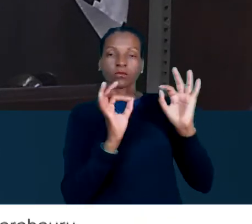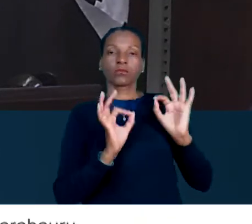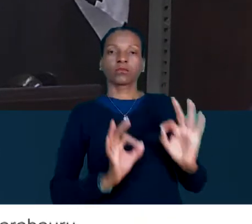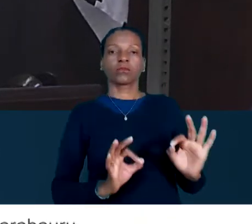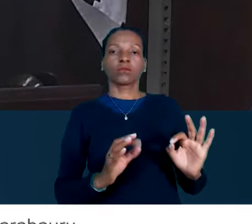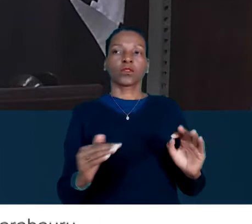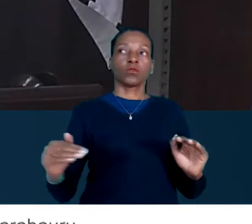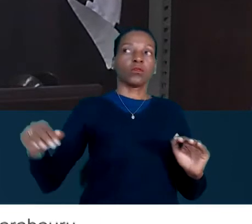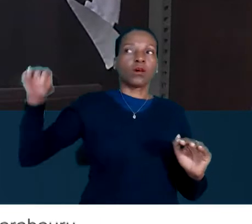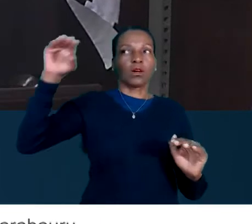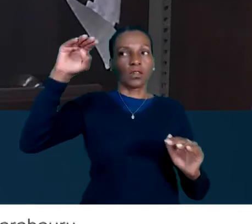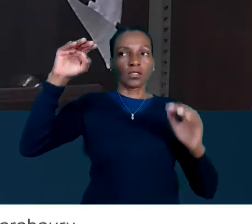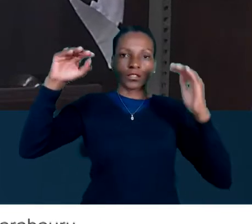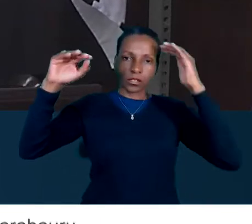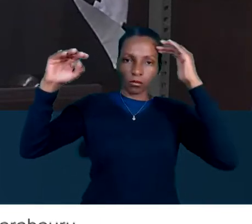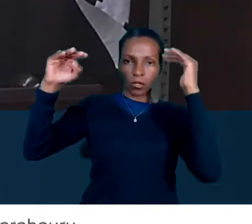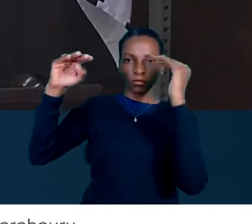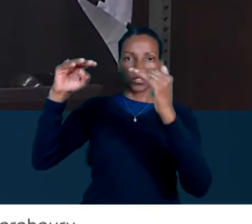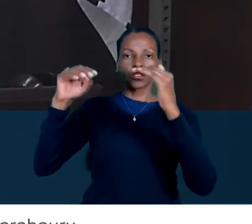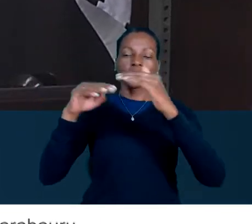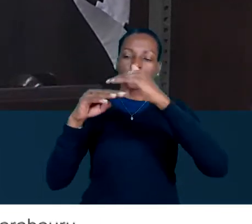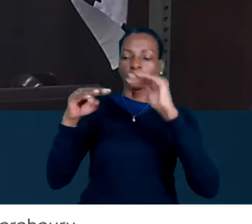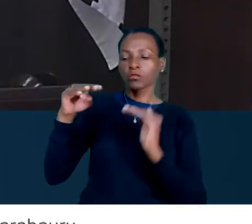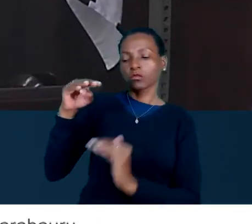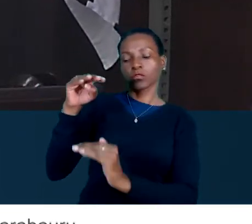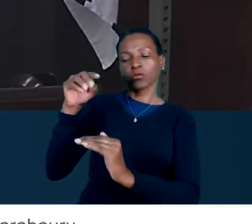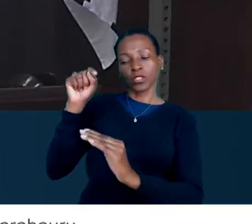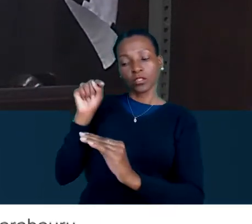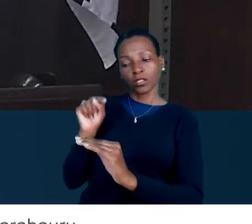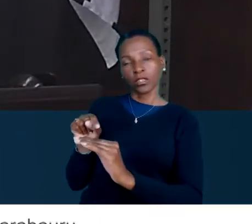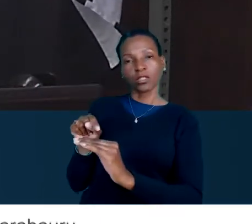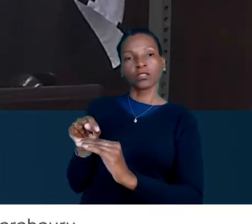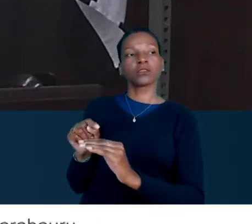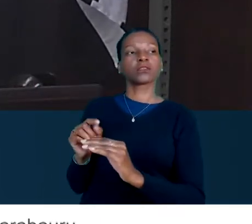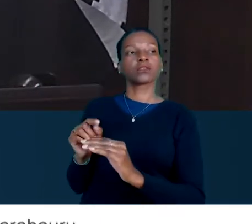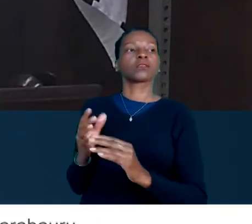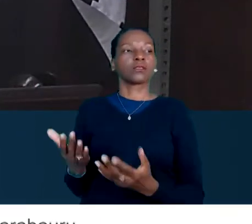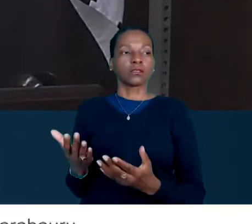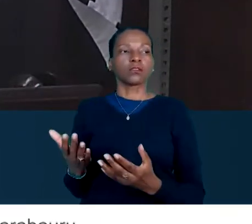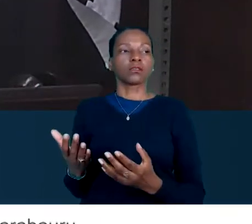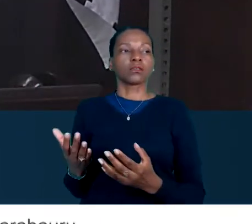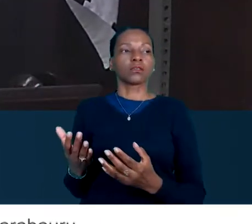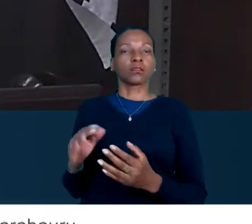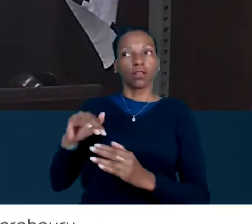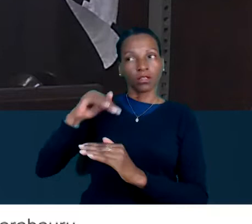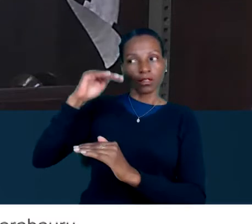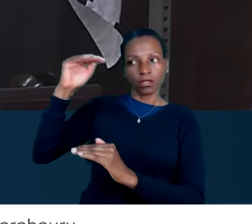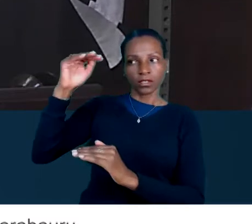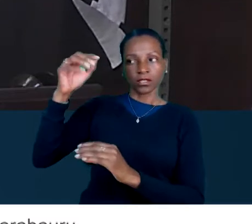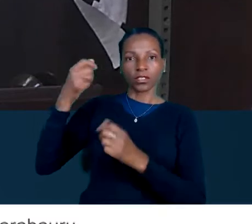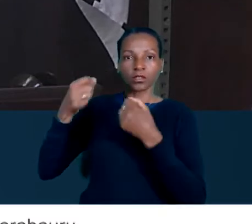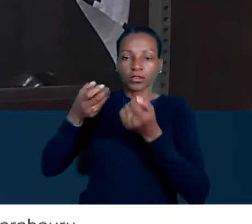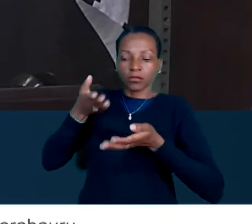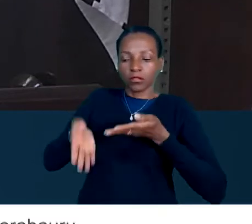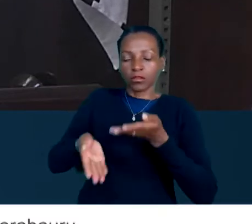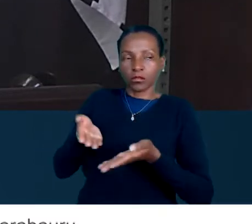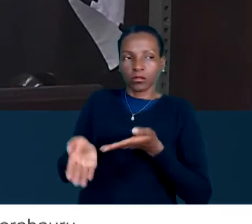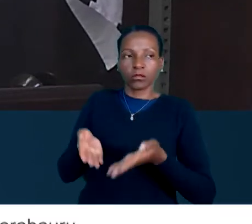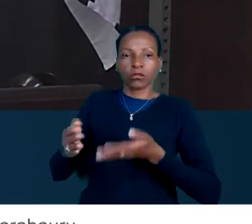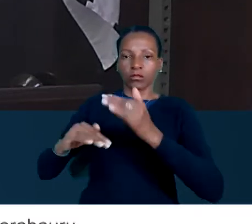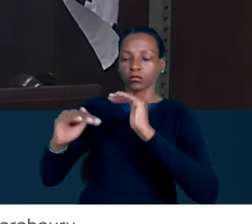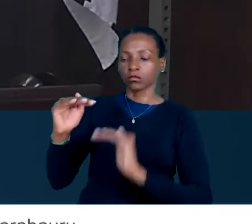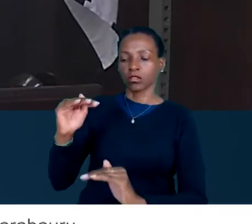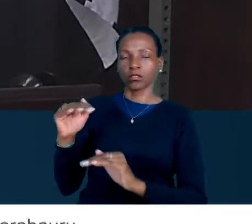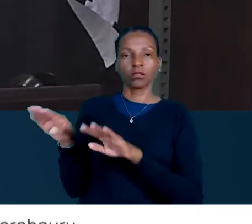por sua vez que o superior ele tem que tratar o subordinado com bondade com igualdade